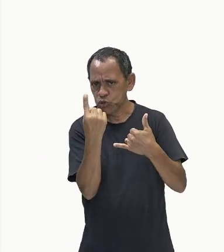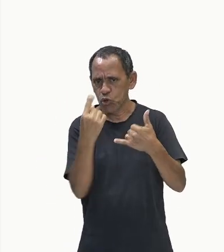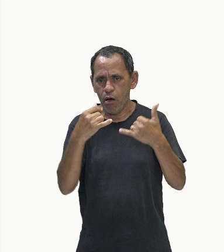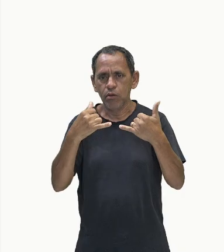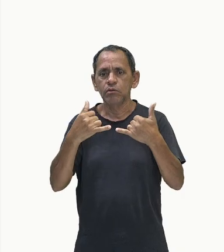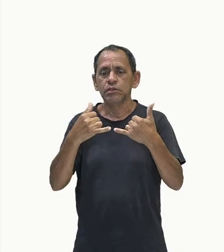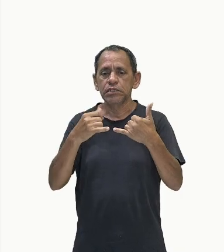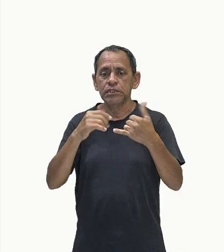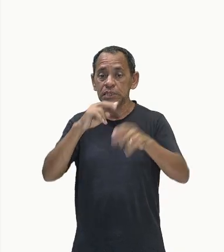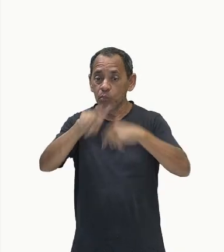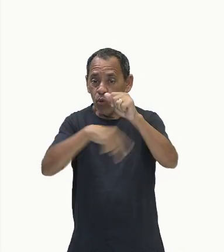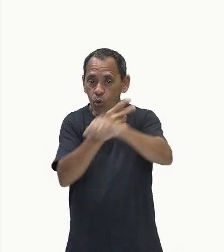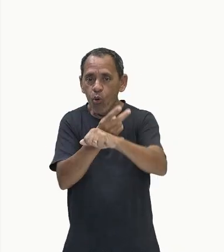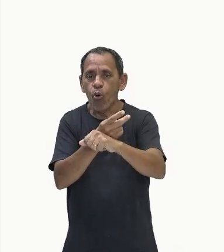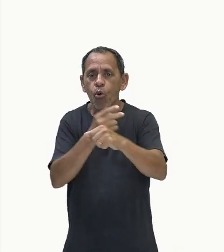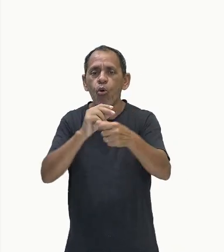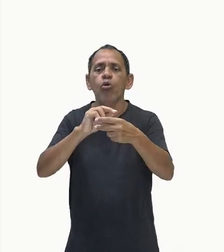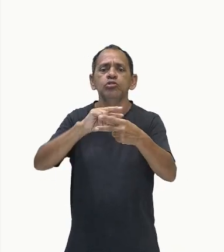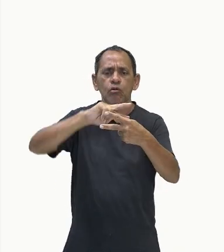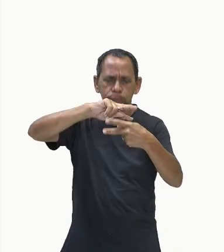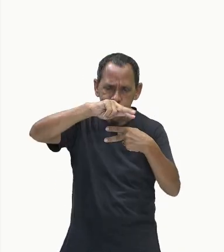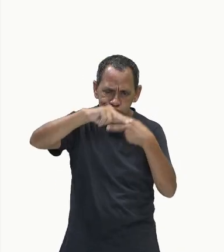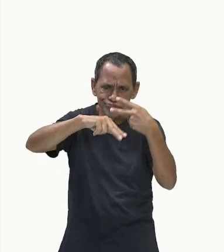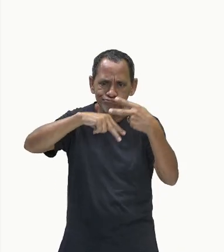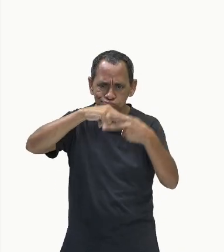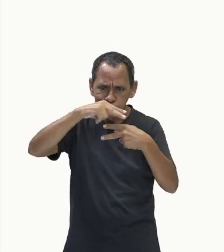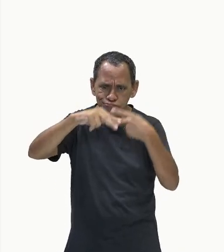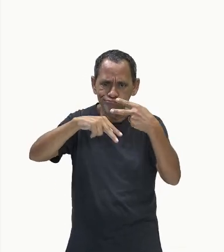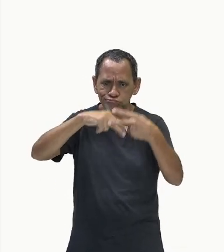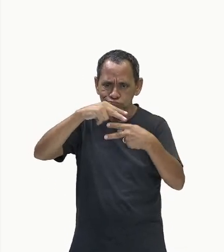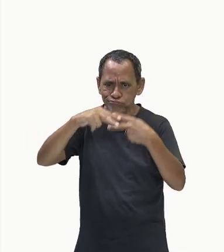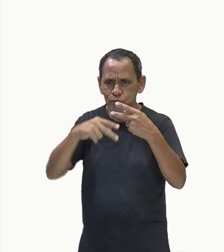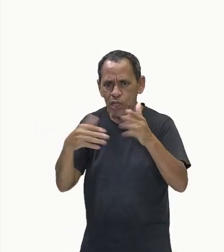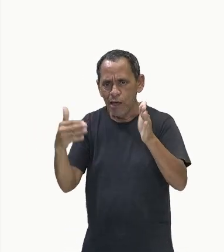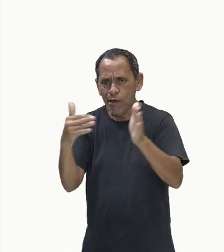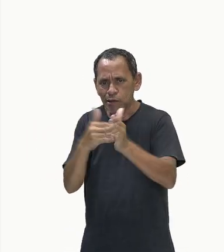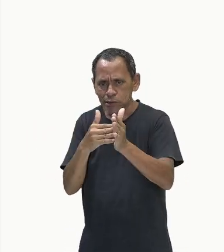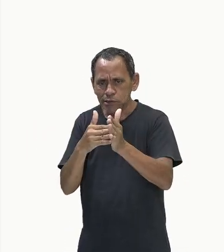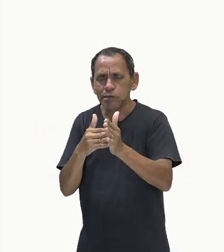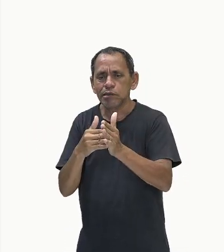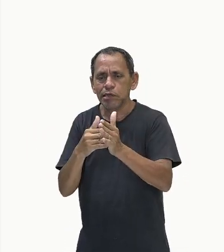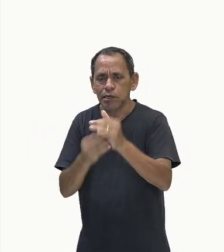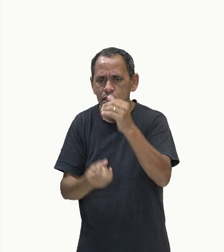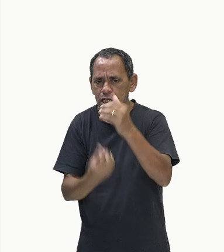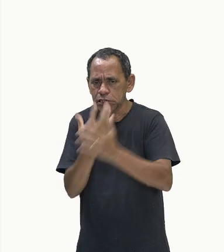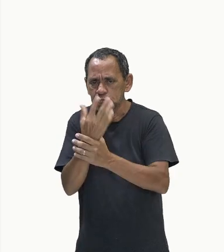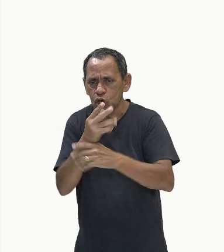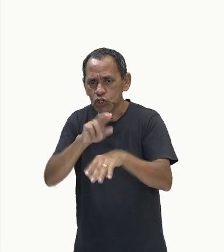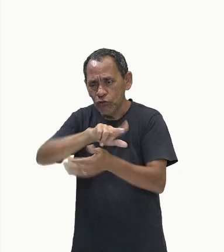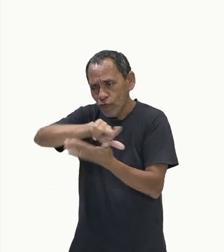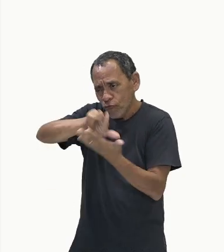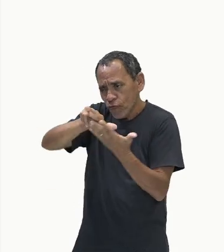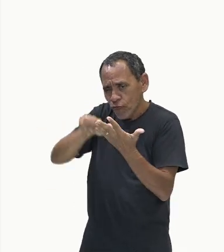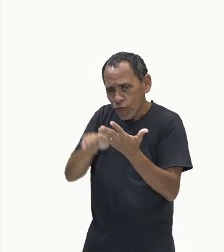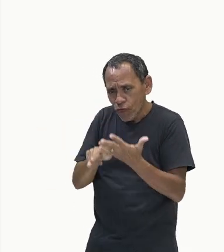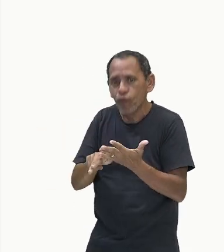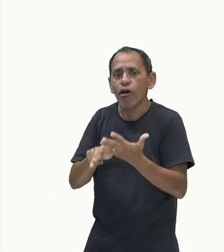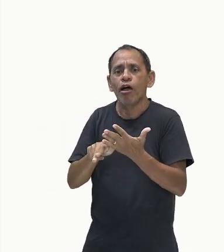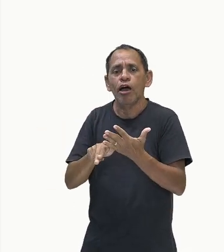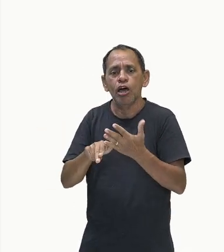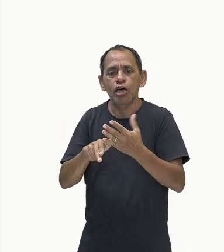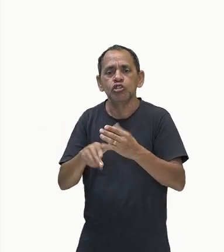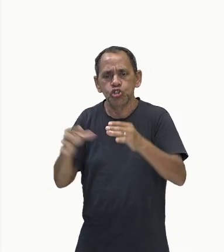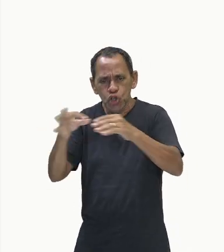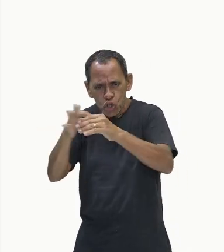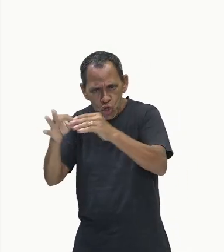se enrolando até, né, com a formação de vários nucleossomos, eles vão ali se condensando e isso vai